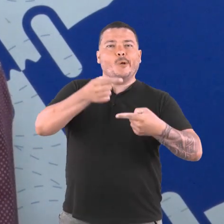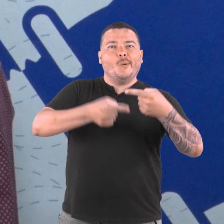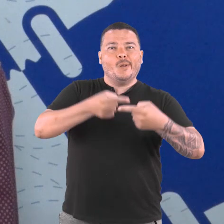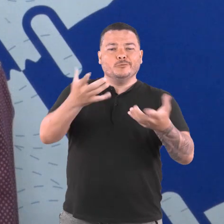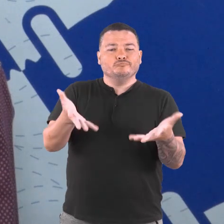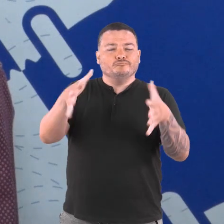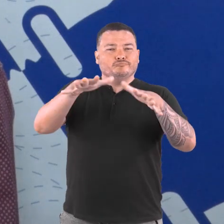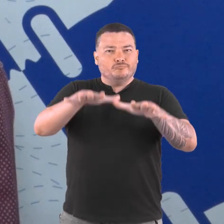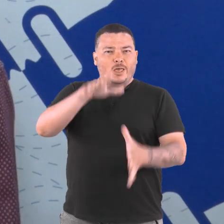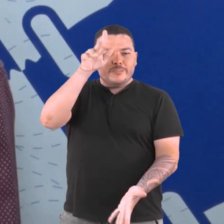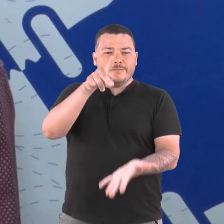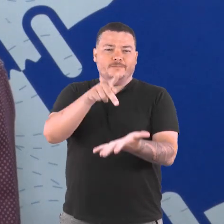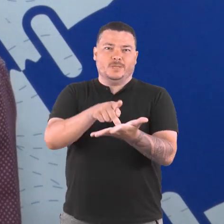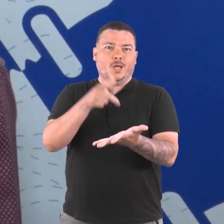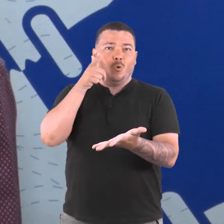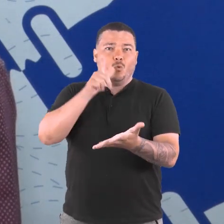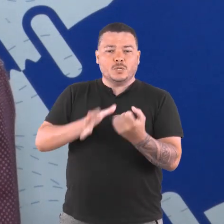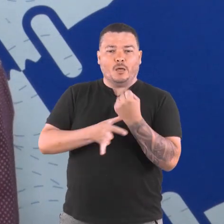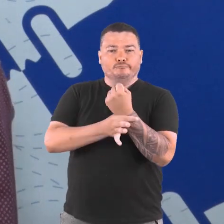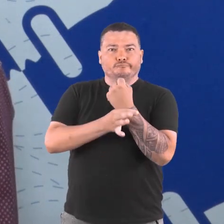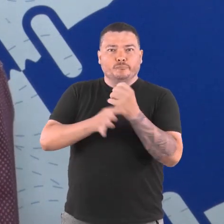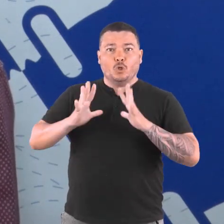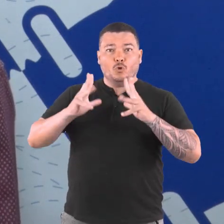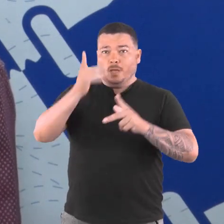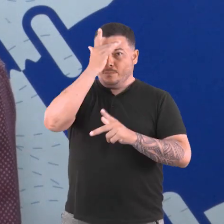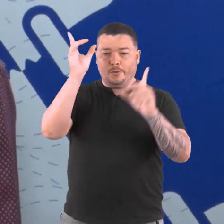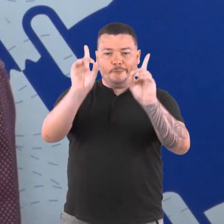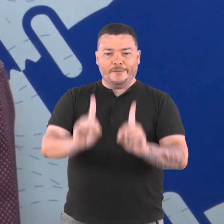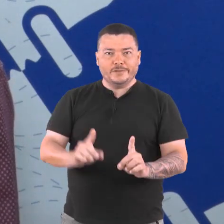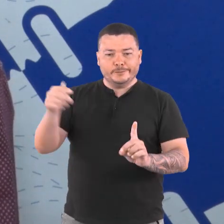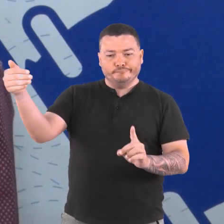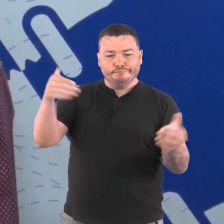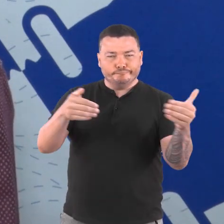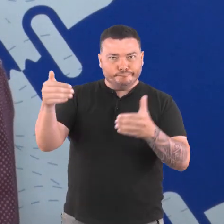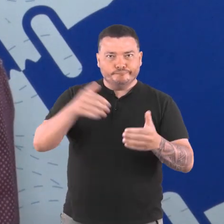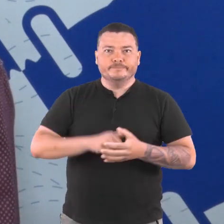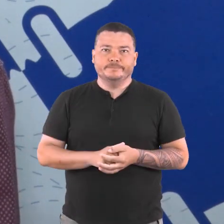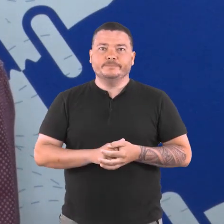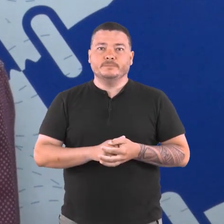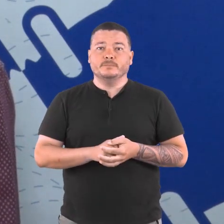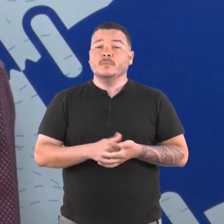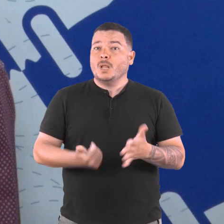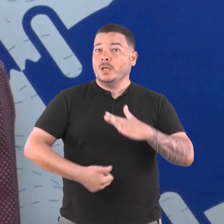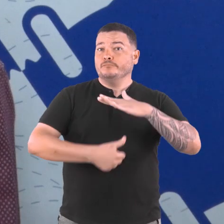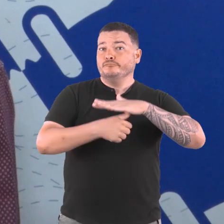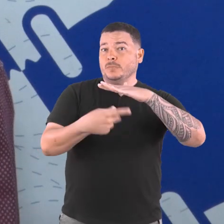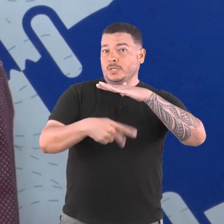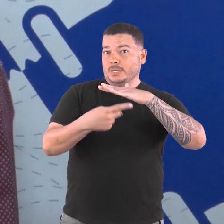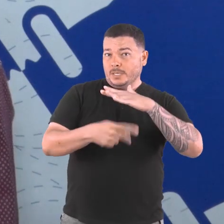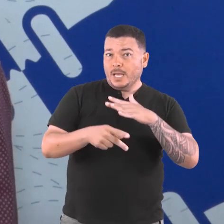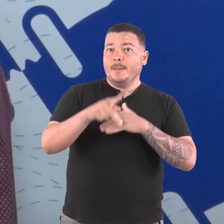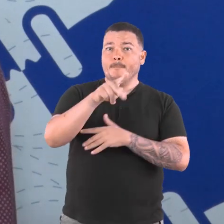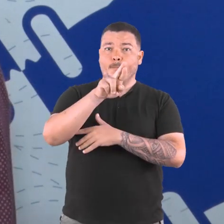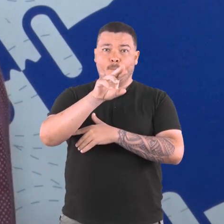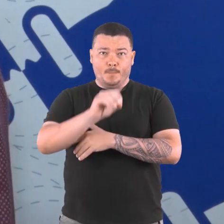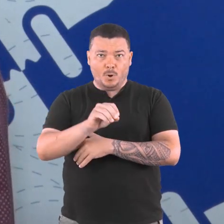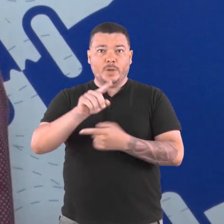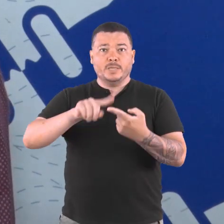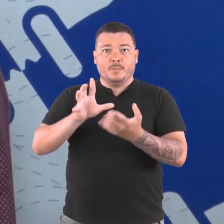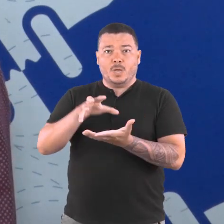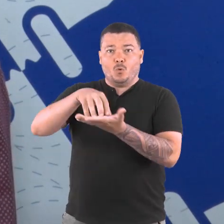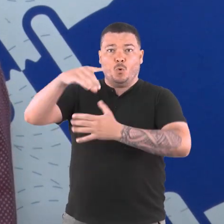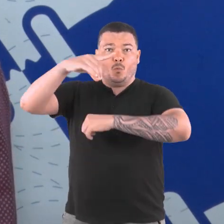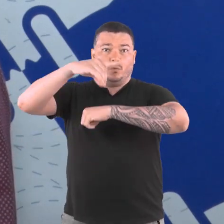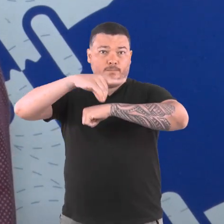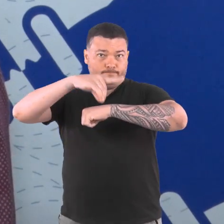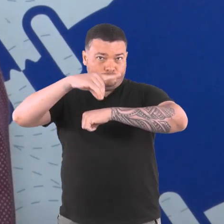uma política de inclusão que atenda todas as pessoas com deficiência. A Pró-Reitoria de Assuntos Estudantis, especialmente a